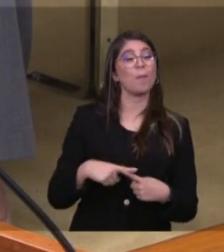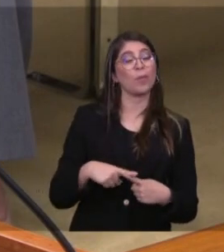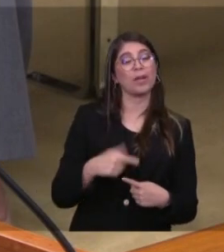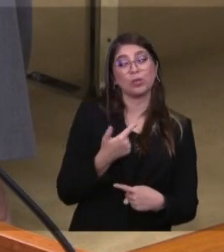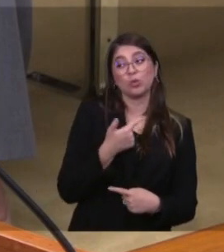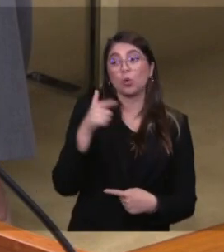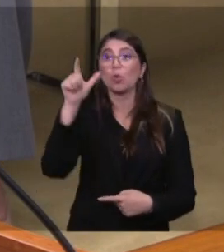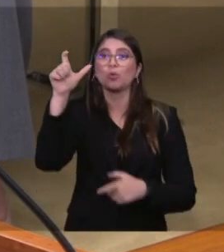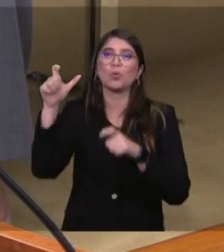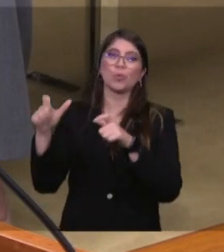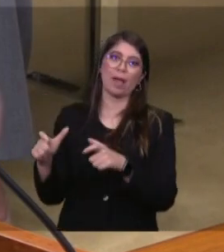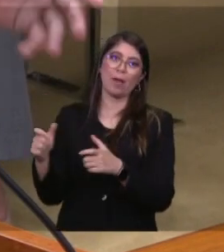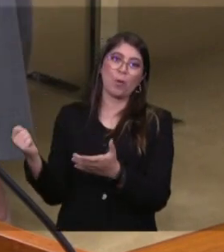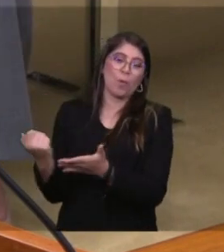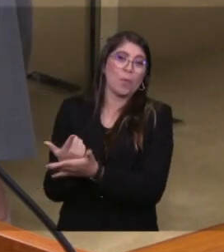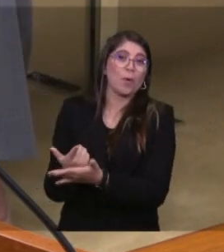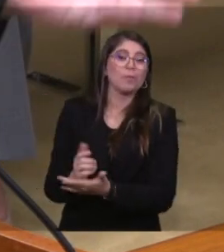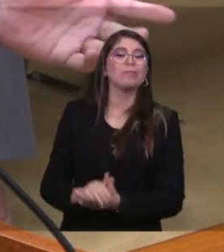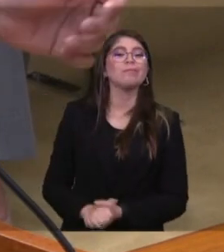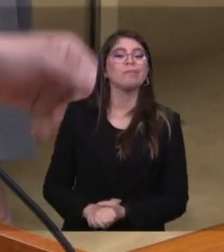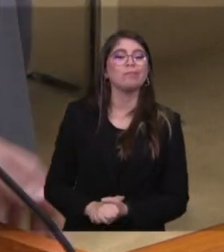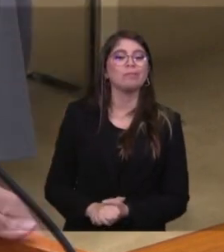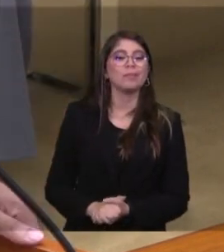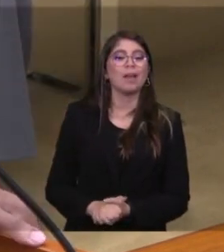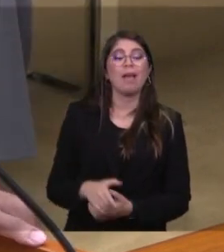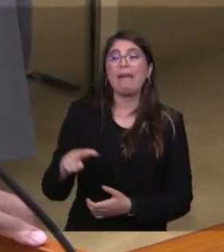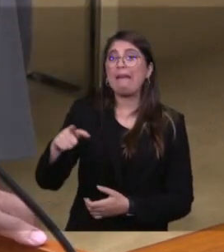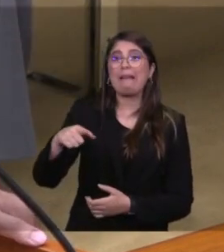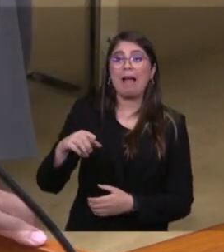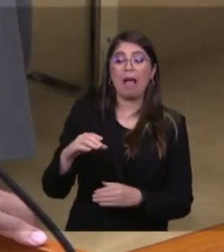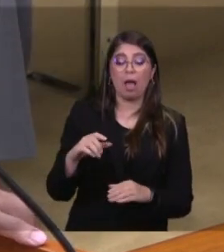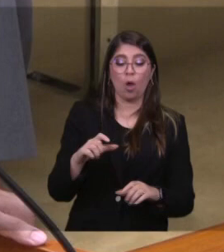tributário dessa operação vai ocorrer onde a mercadoria não circulou.